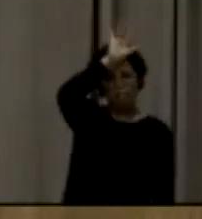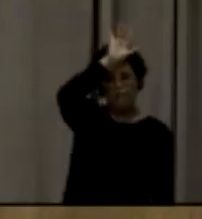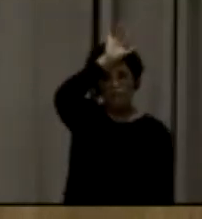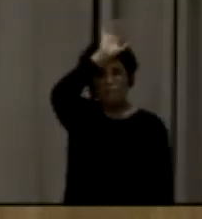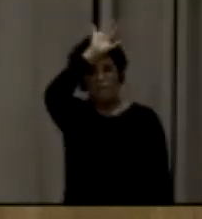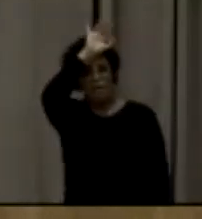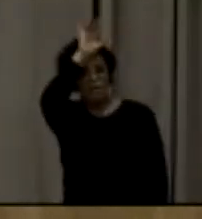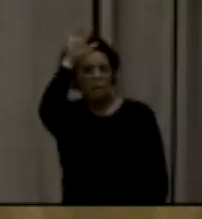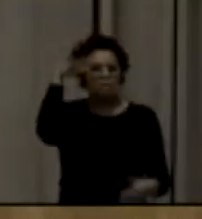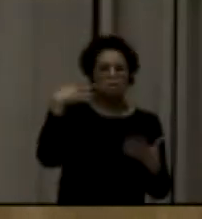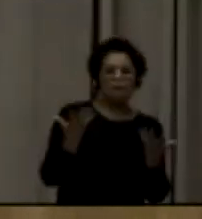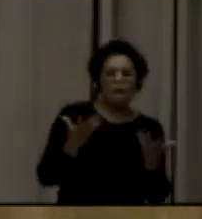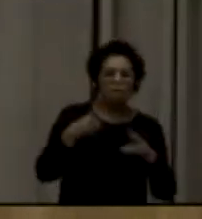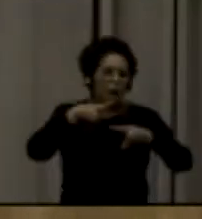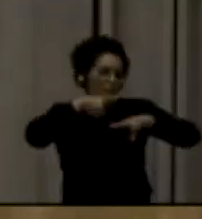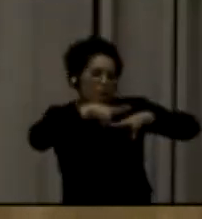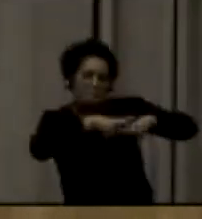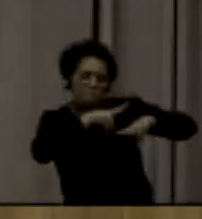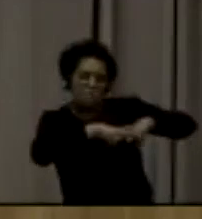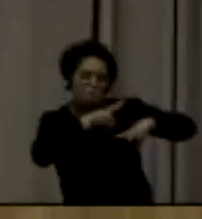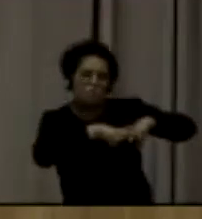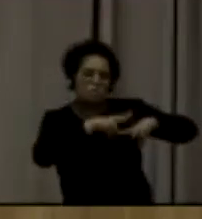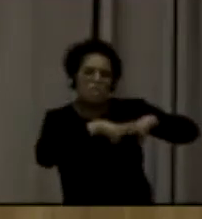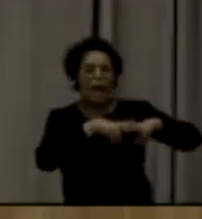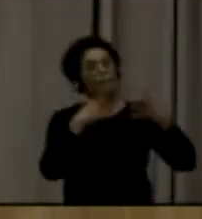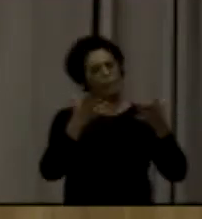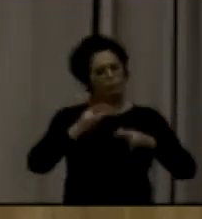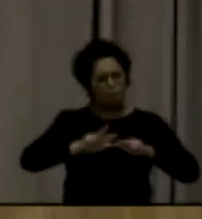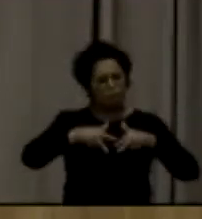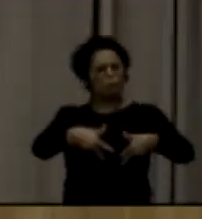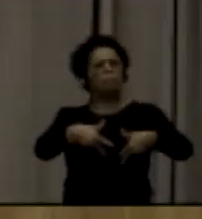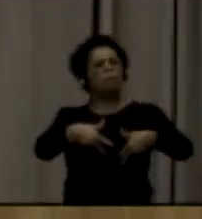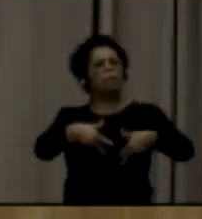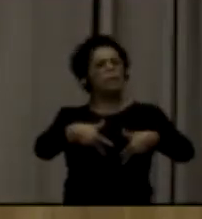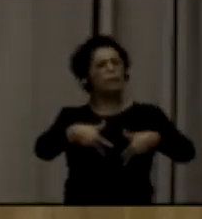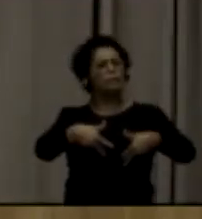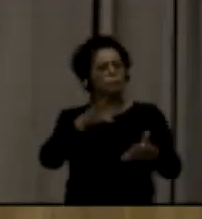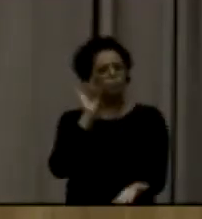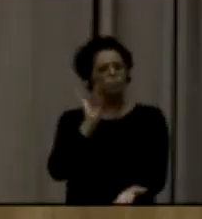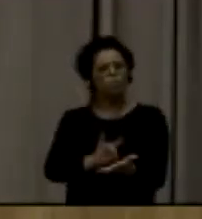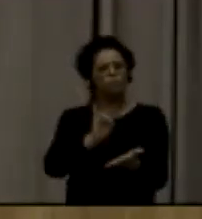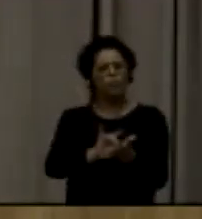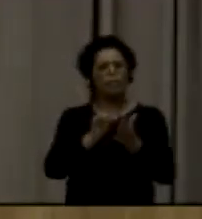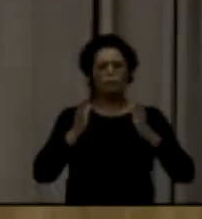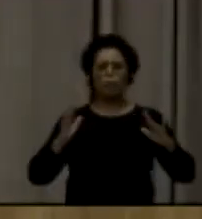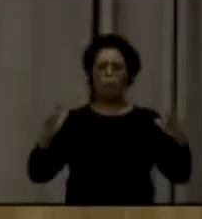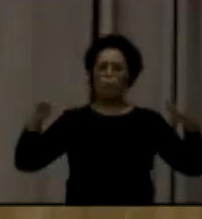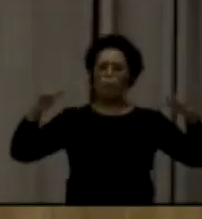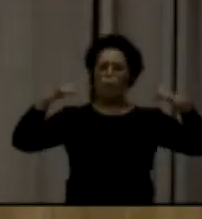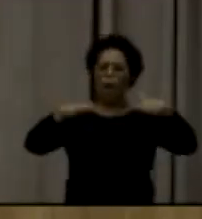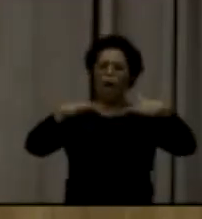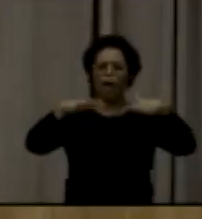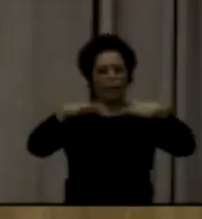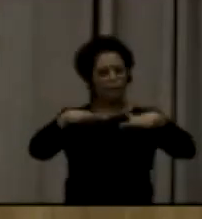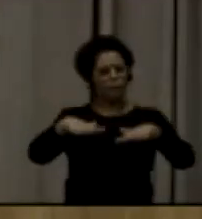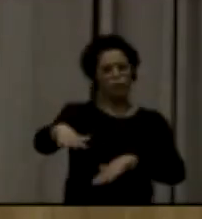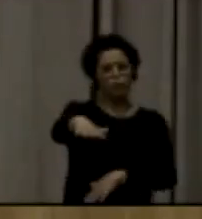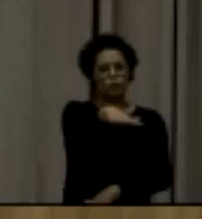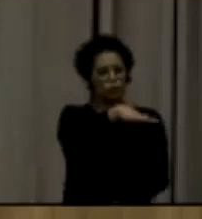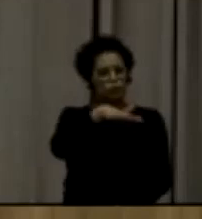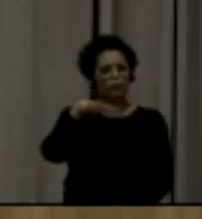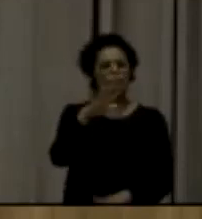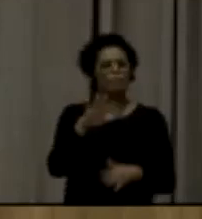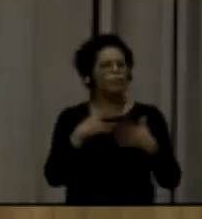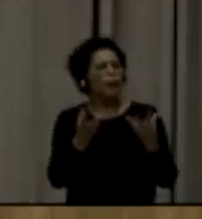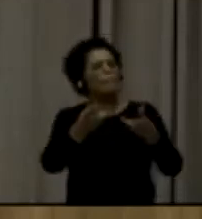dizem, ou aquele presidiário, mas você tem que militar para chegar a esses lugares com essas ideias. Então, eu me